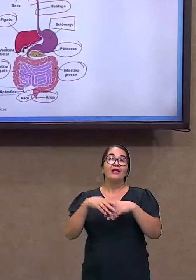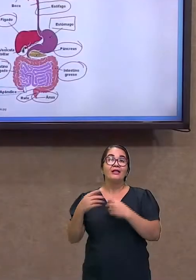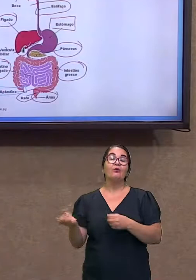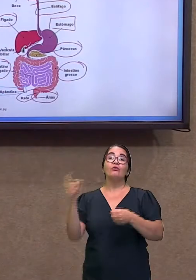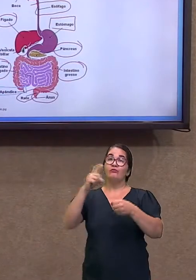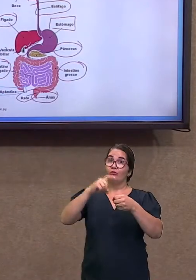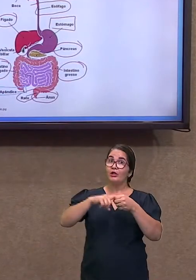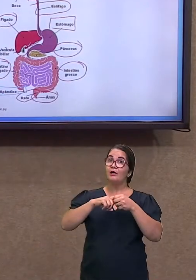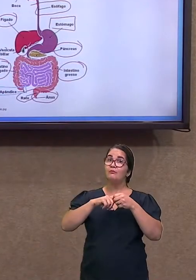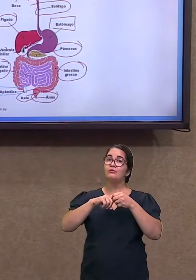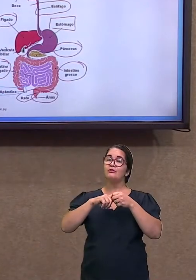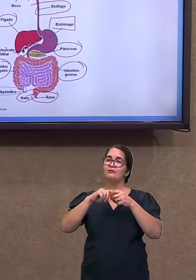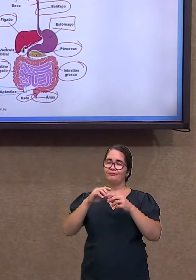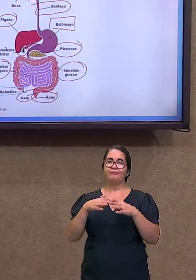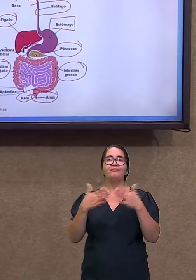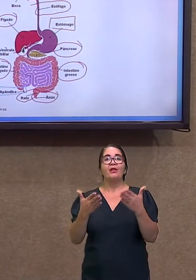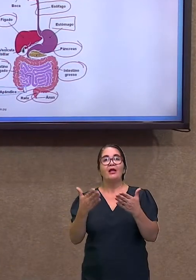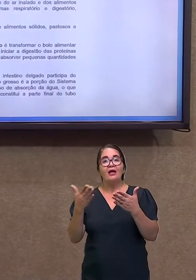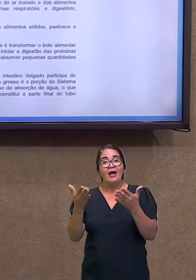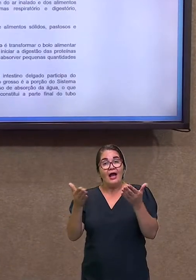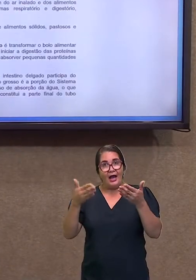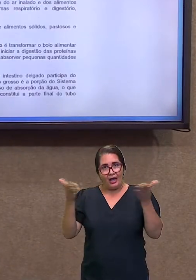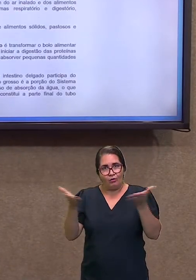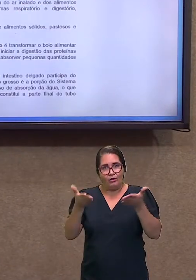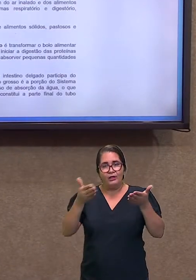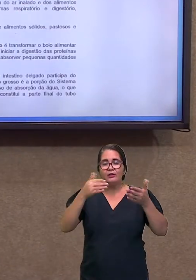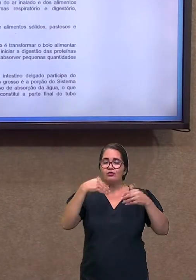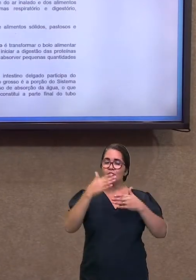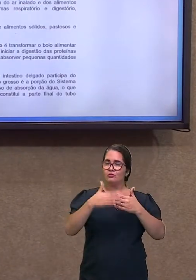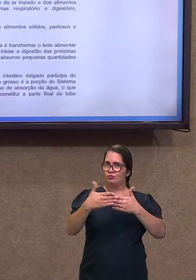volta nela. Bom, vamos seguir então.